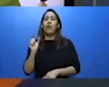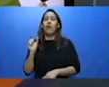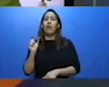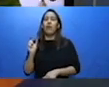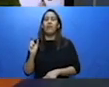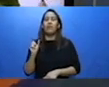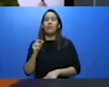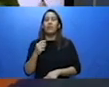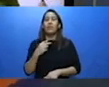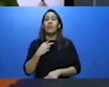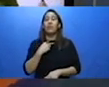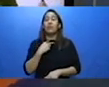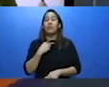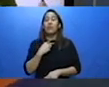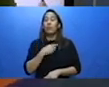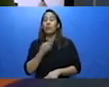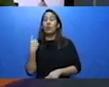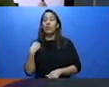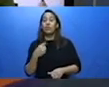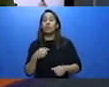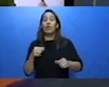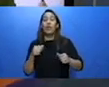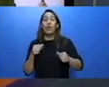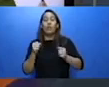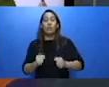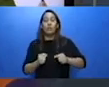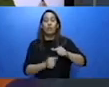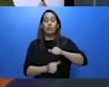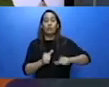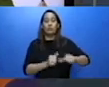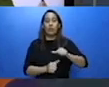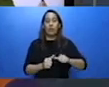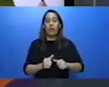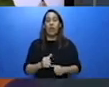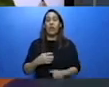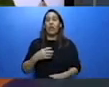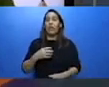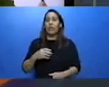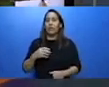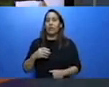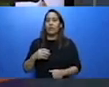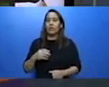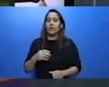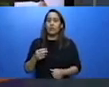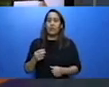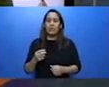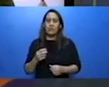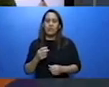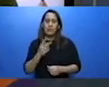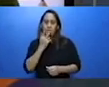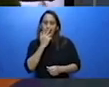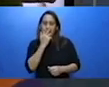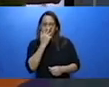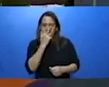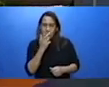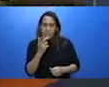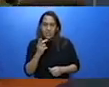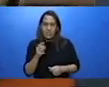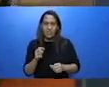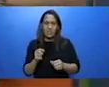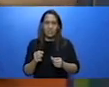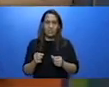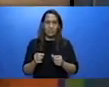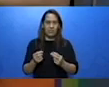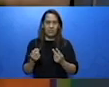gente poderia trocar que daria o mesmo sentido de existia? Vamos ver o que